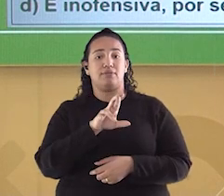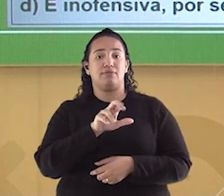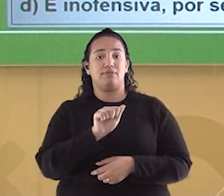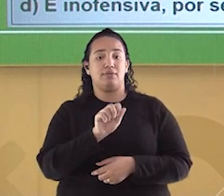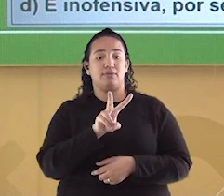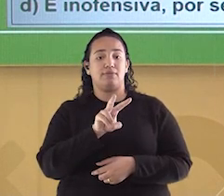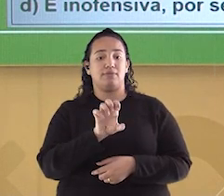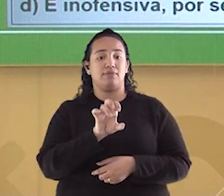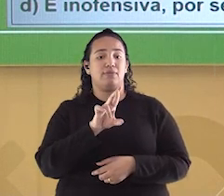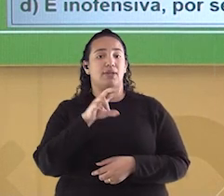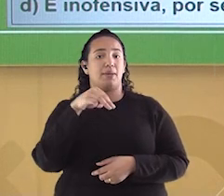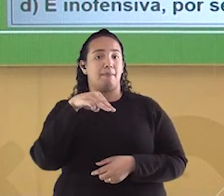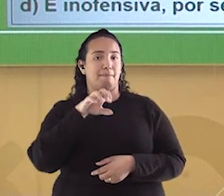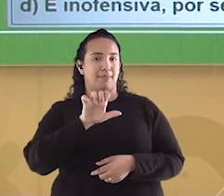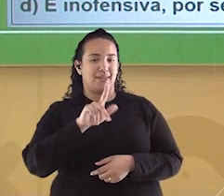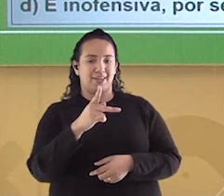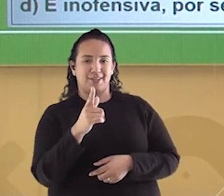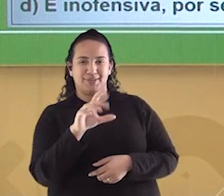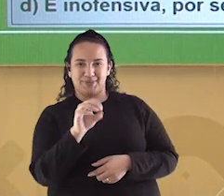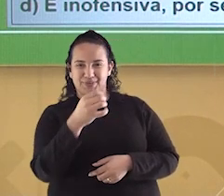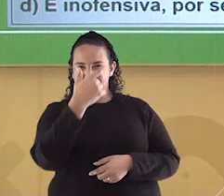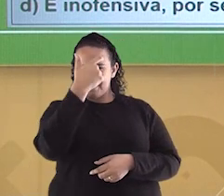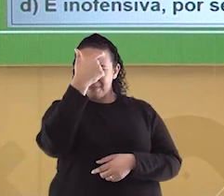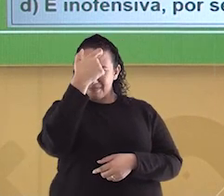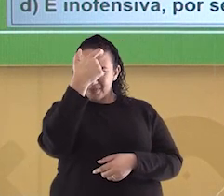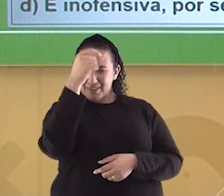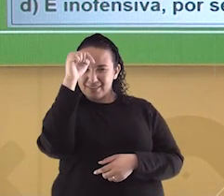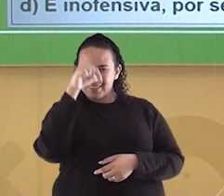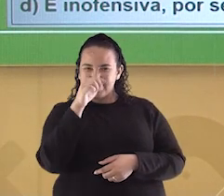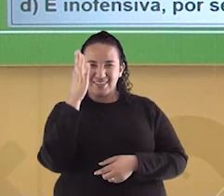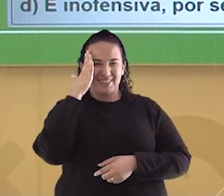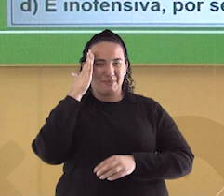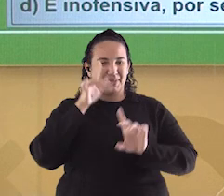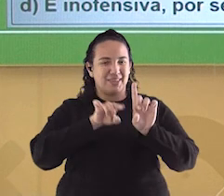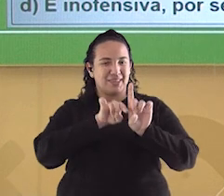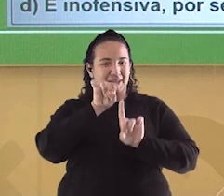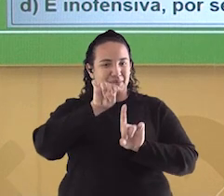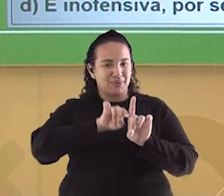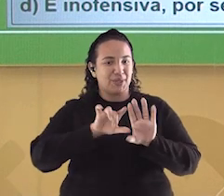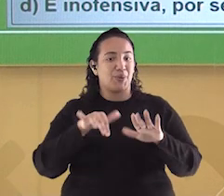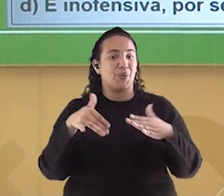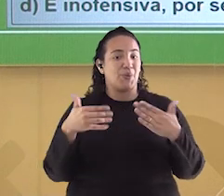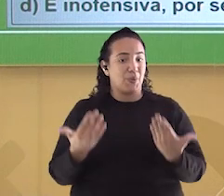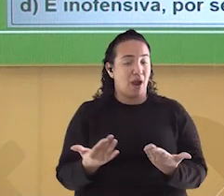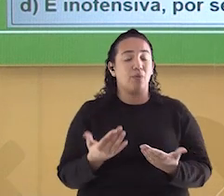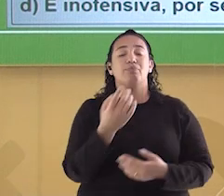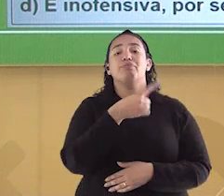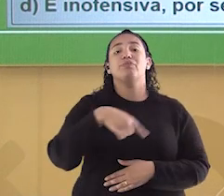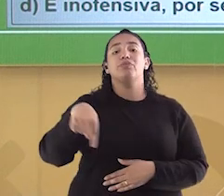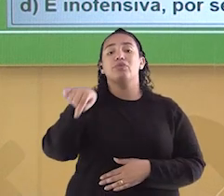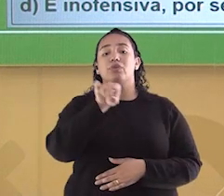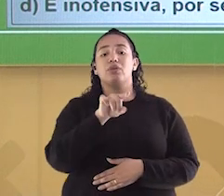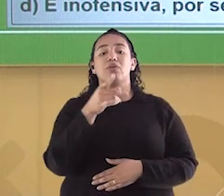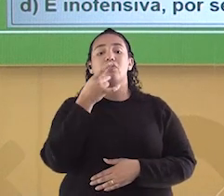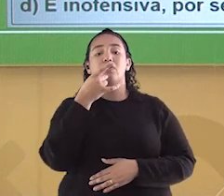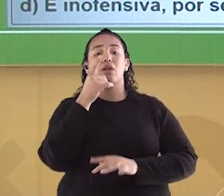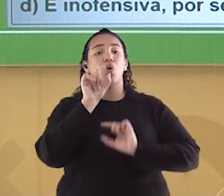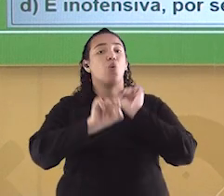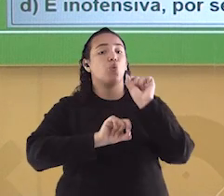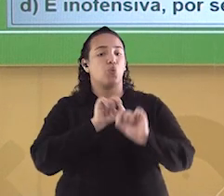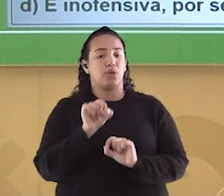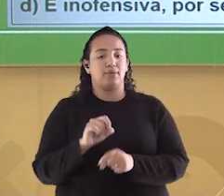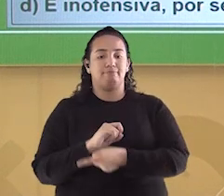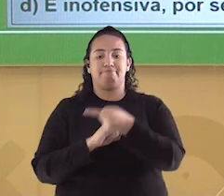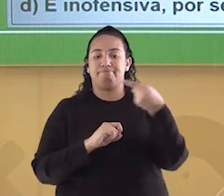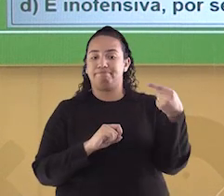aulas presenciais para medir a temperatura dos estudantes e funcionários das escolas, podemos afirmar que, letra